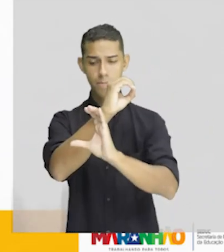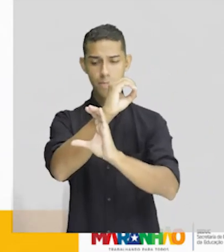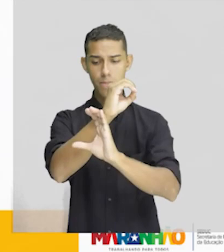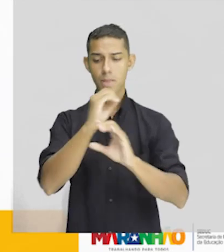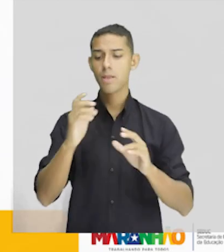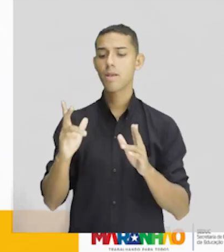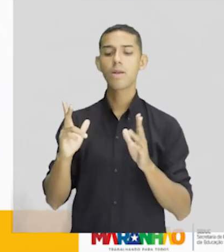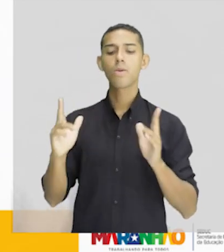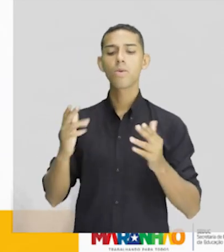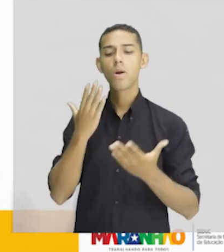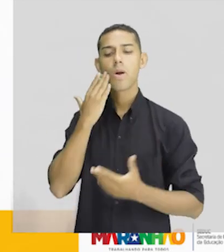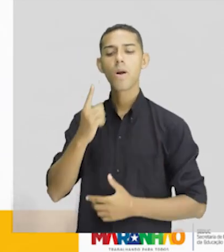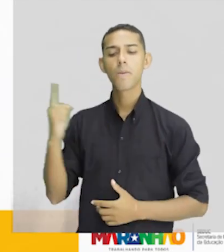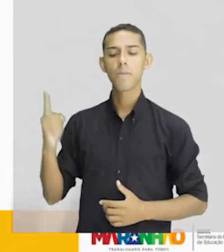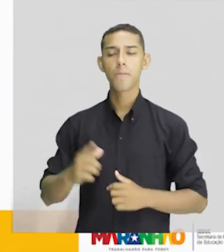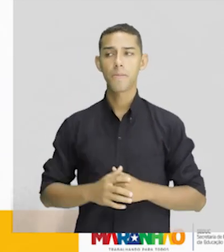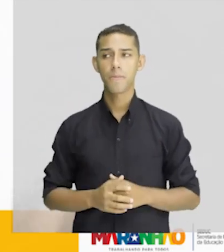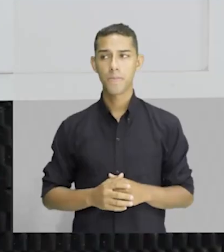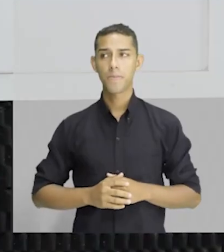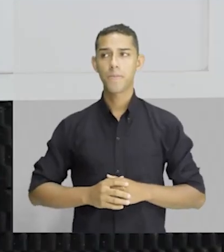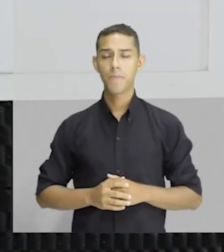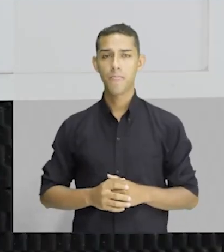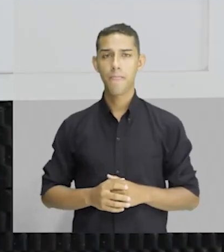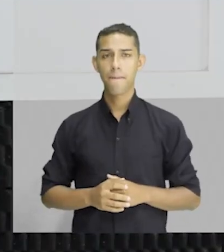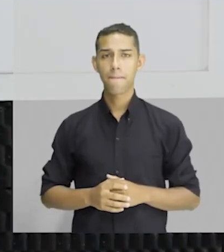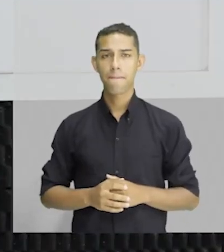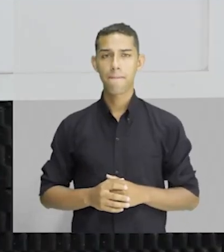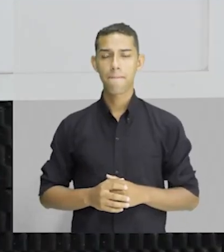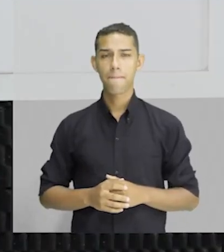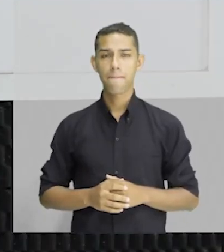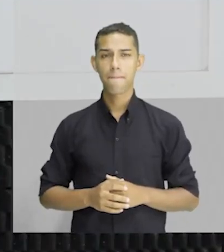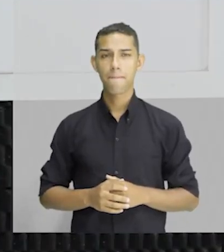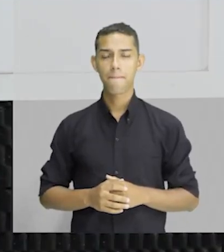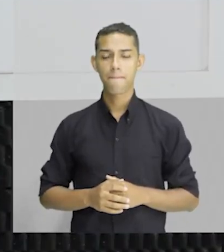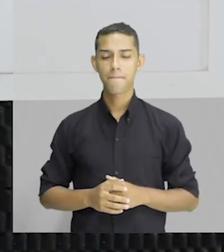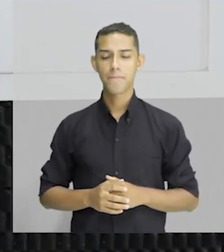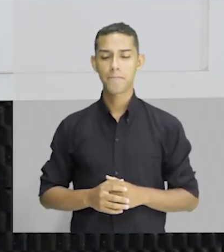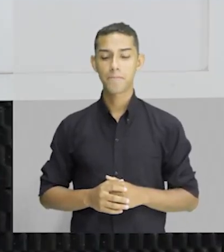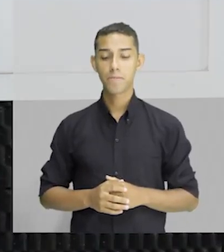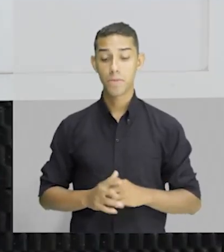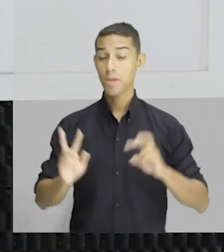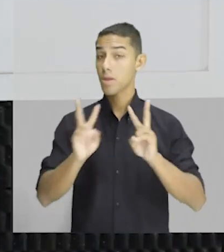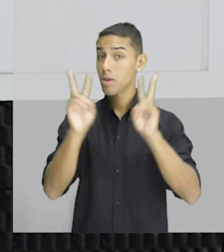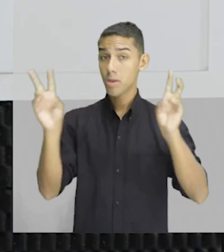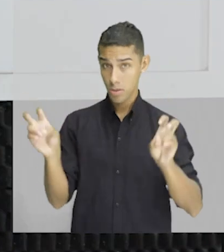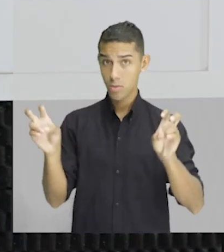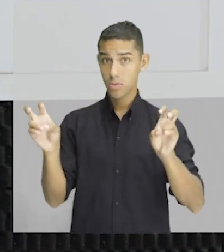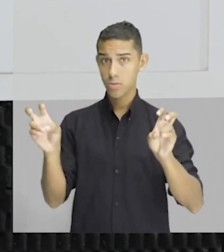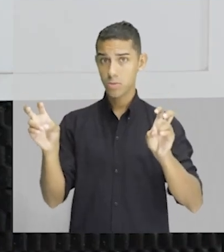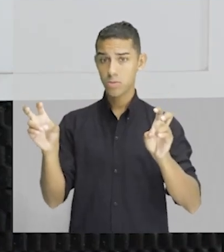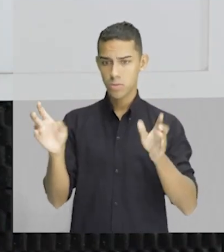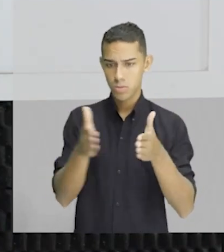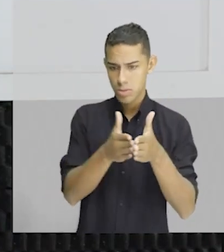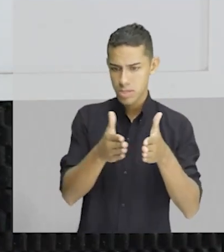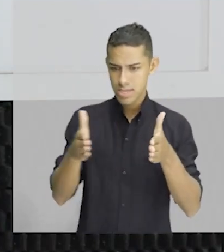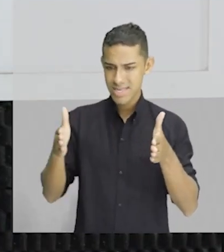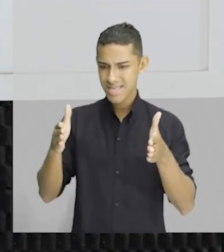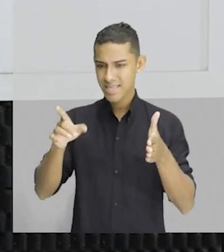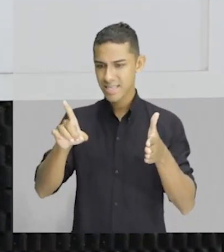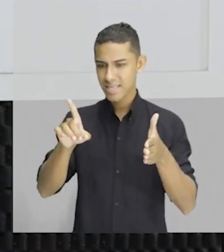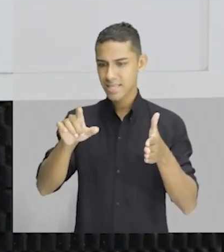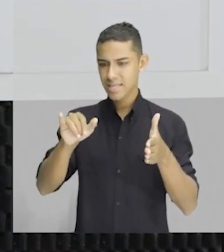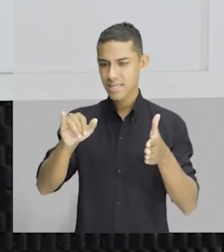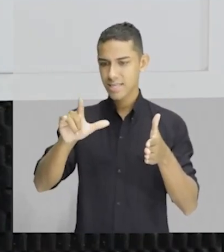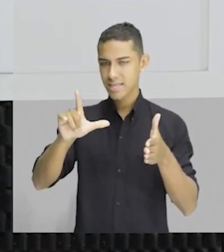a... Aí tem as opções ali. Ok, gente, é uma questão de dilatação, certo? Ela aborda